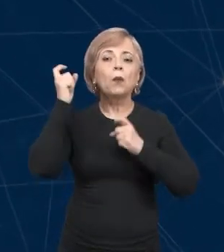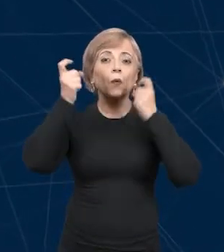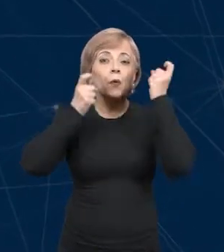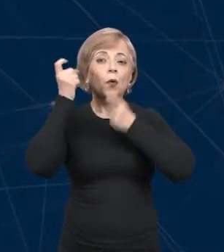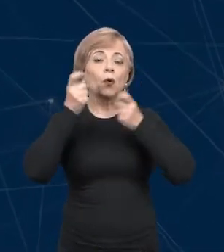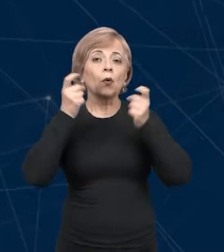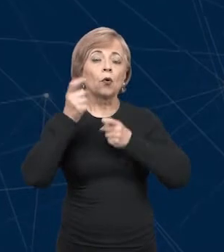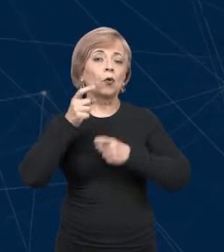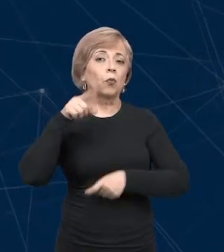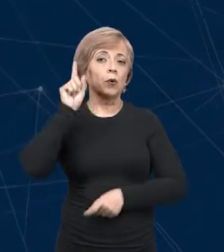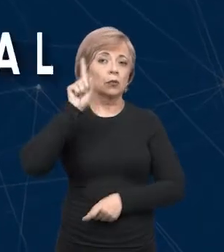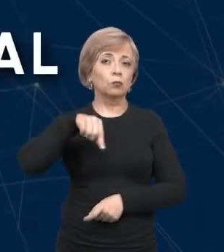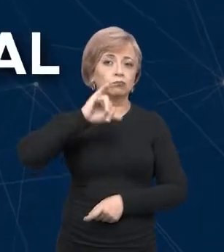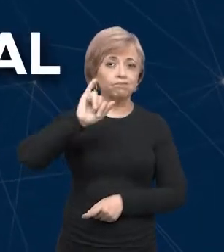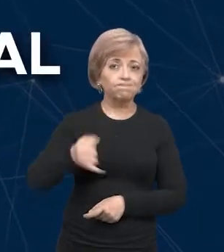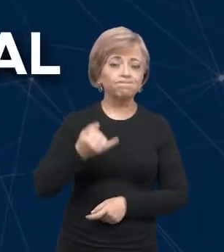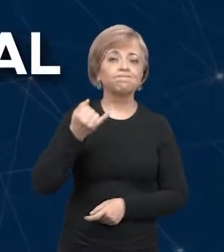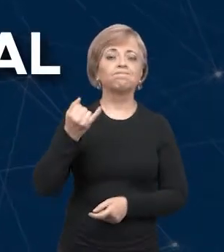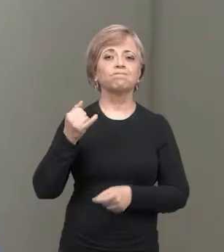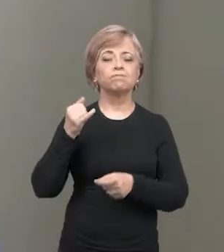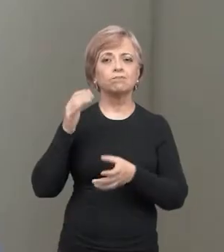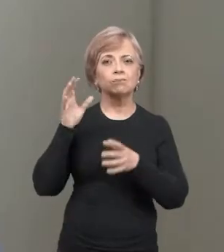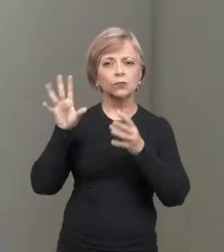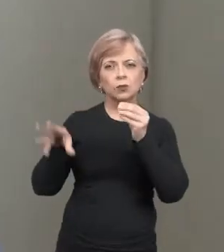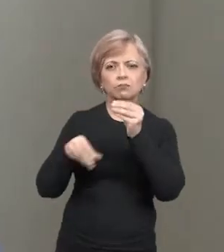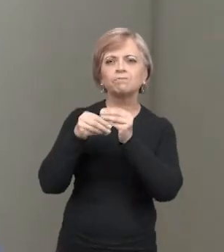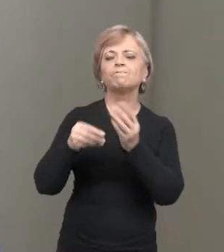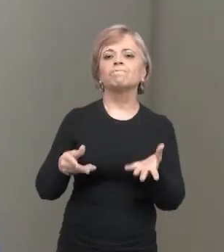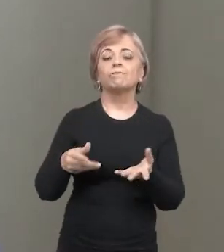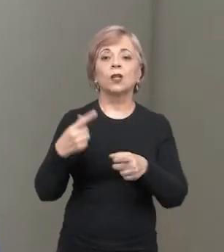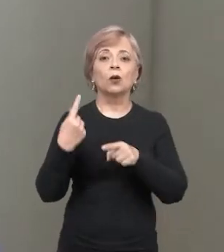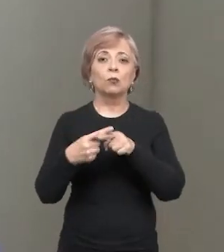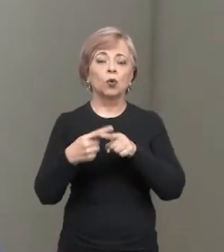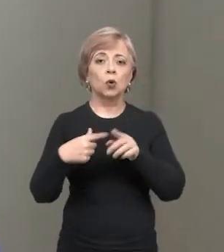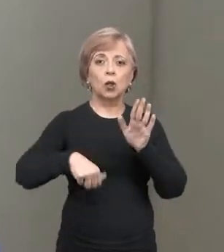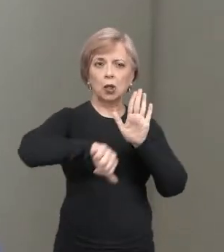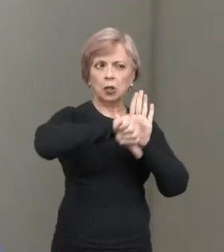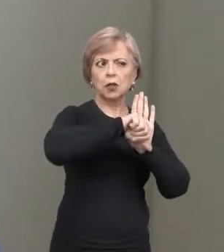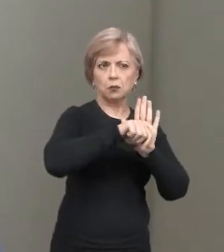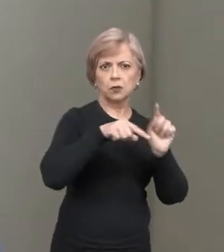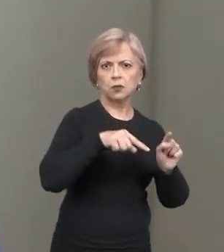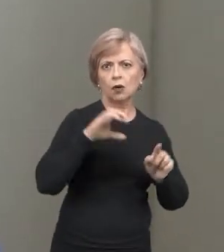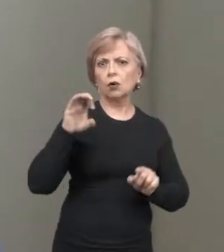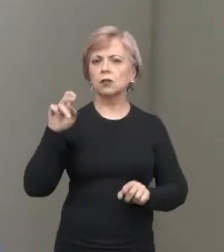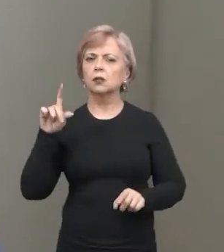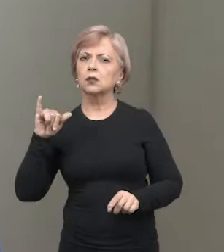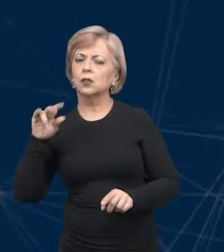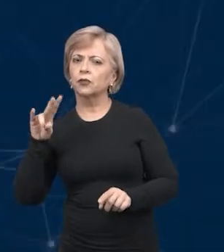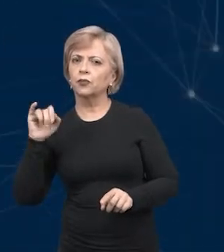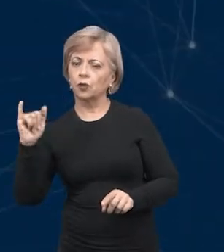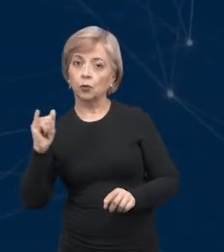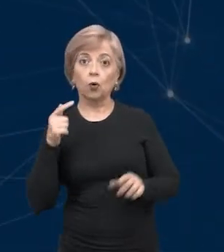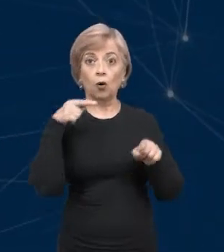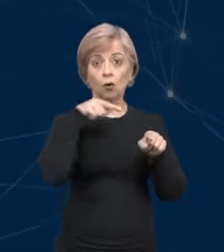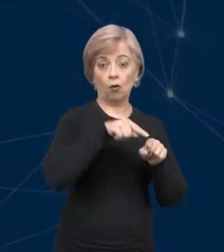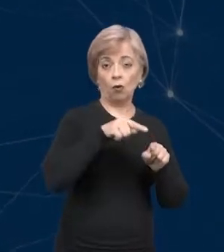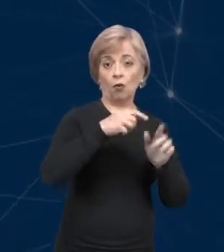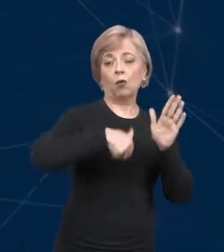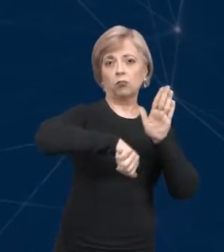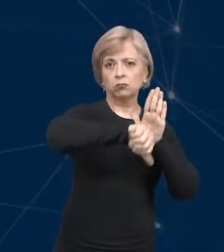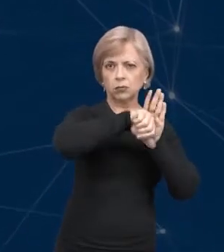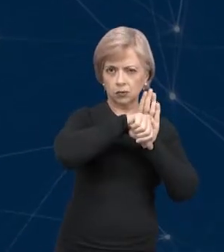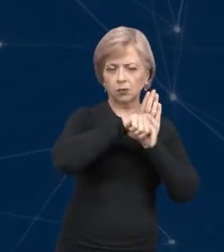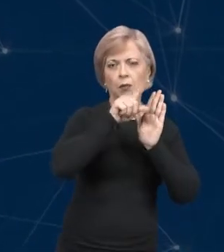na parte civil quanto na parte criminal. Na parte criminal, muito mais voltada aos crimes previstos na